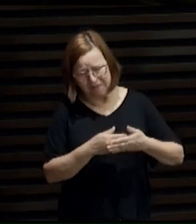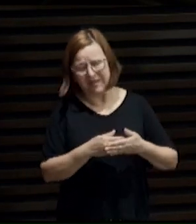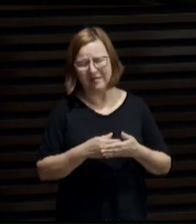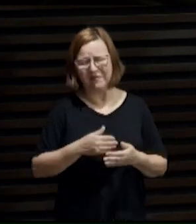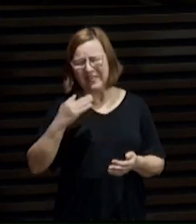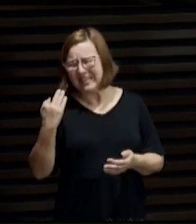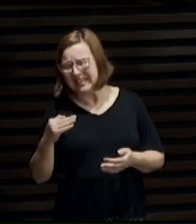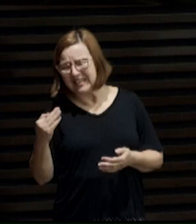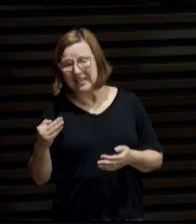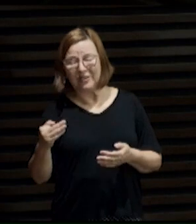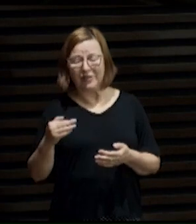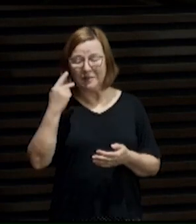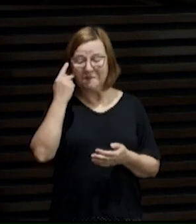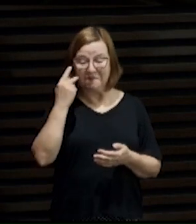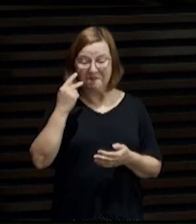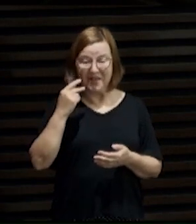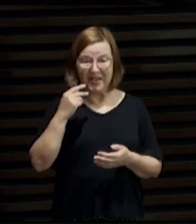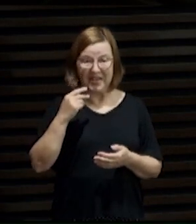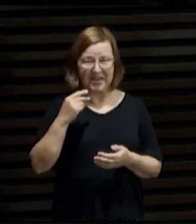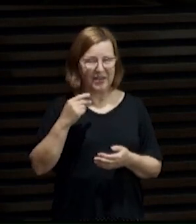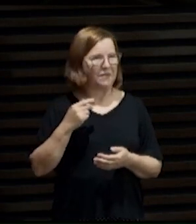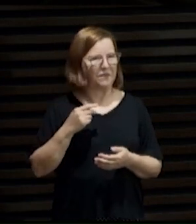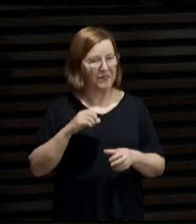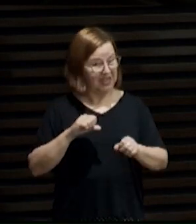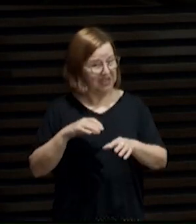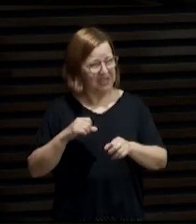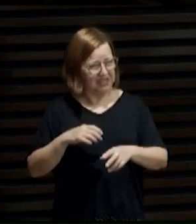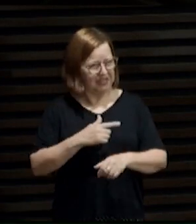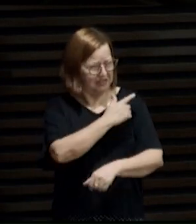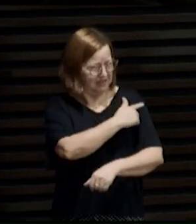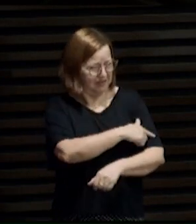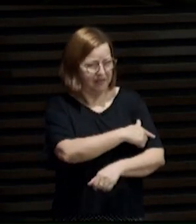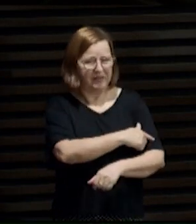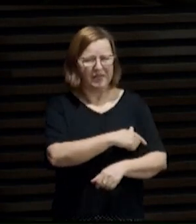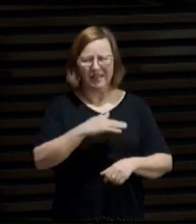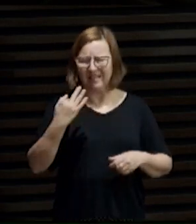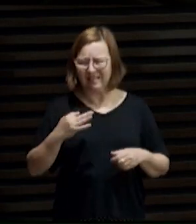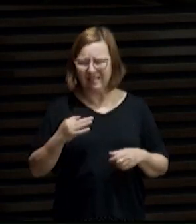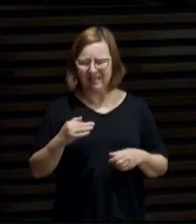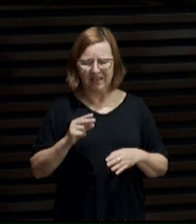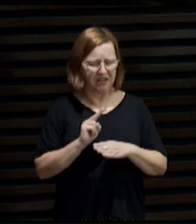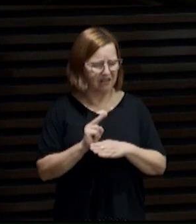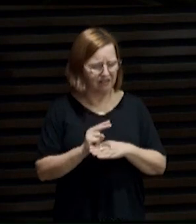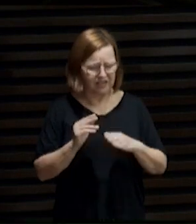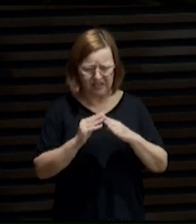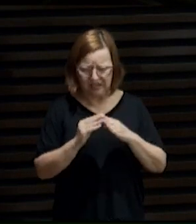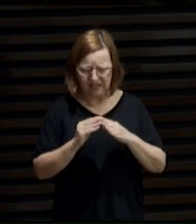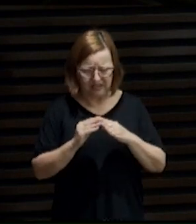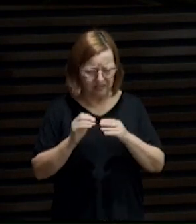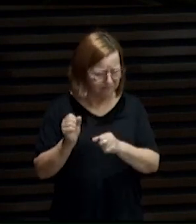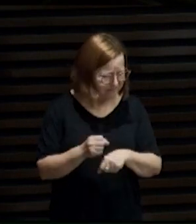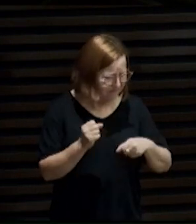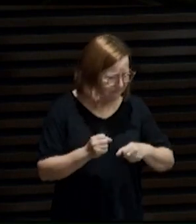dor para educar. É dor para cuidar da casa. Se abaixa, se levanta, pesado,